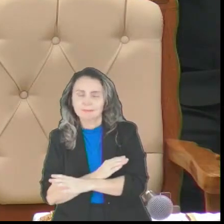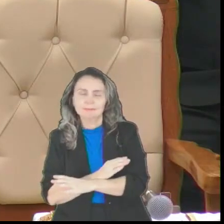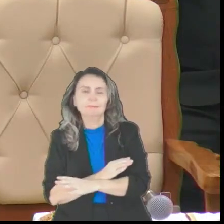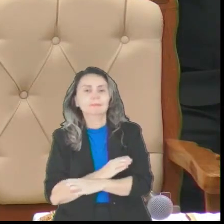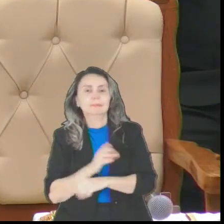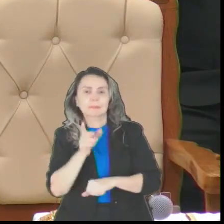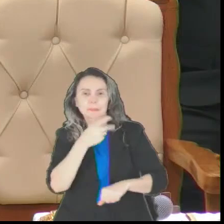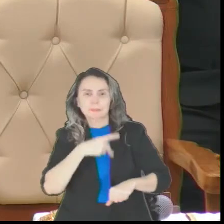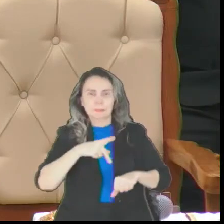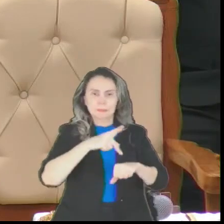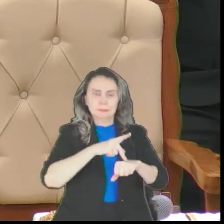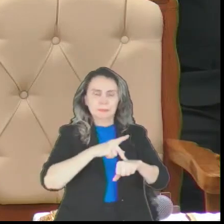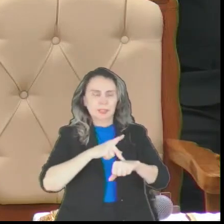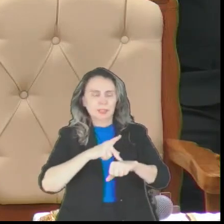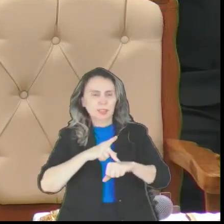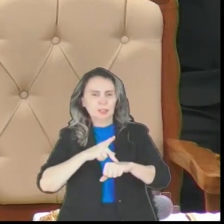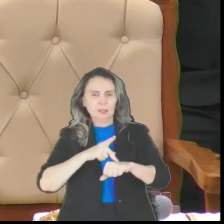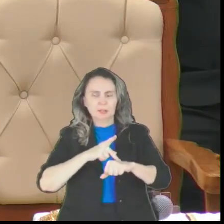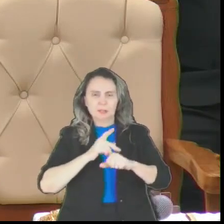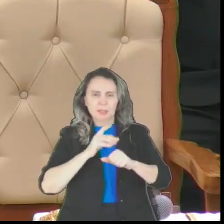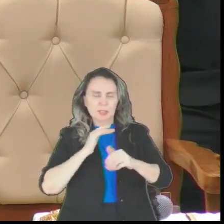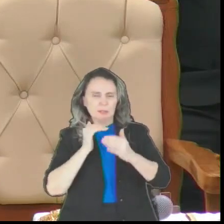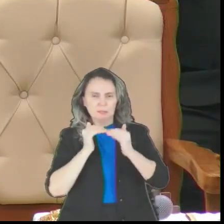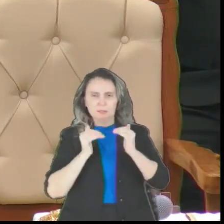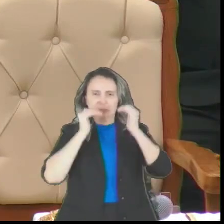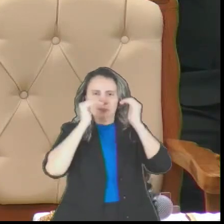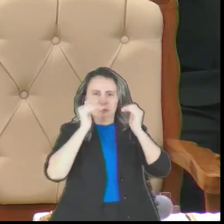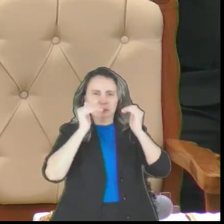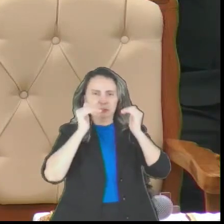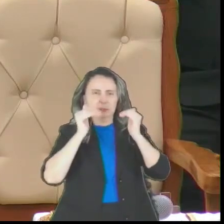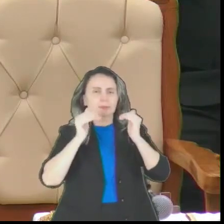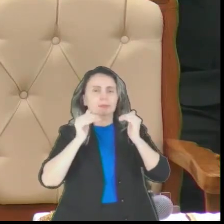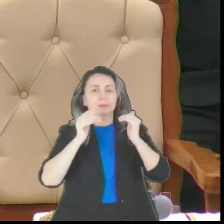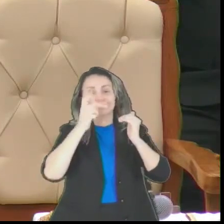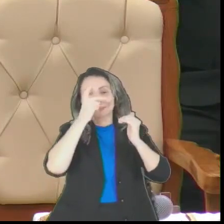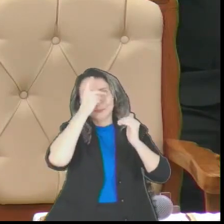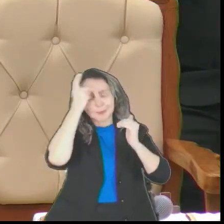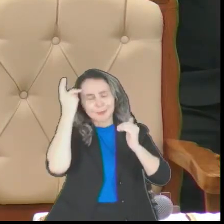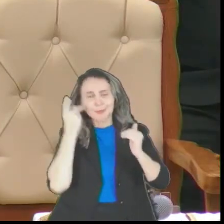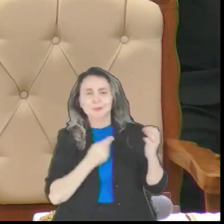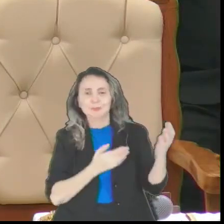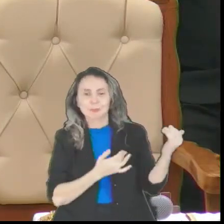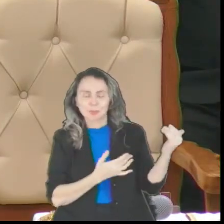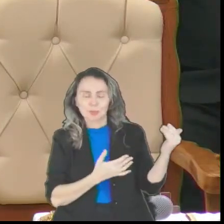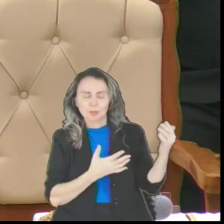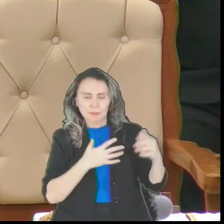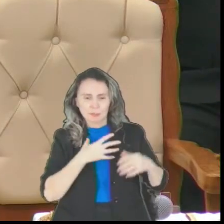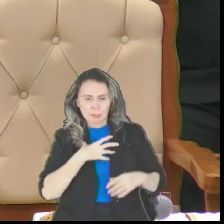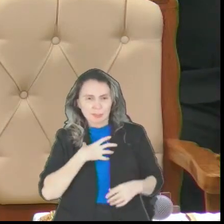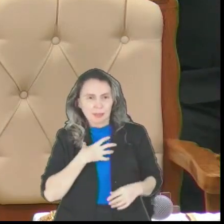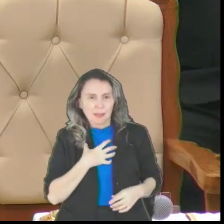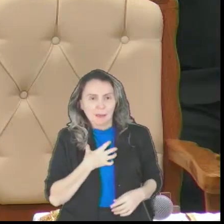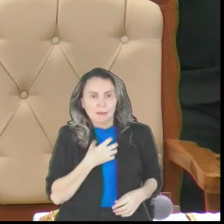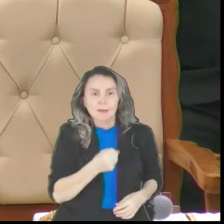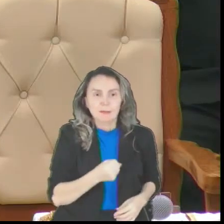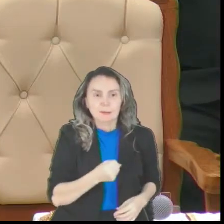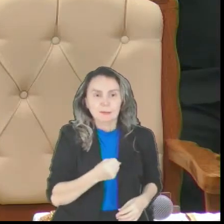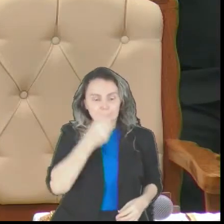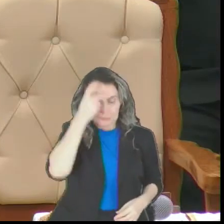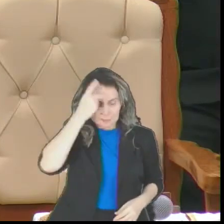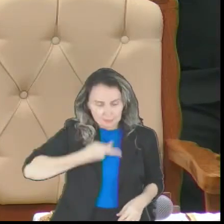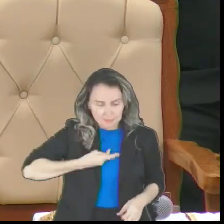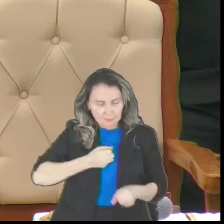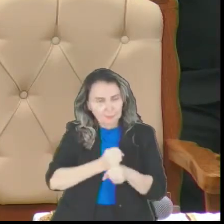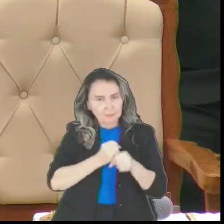mundo, muitos jovens cometem suicídio, pessoas, empresários. E nós perguntamos por que pessoas que têm muito